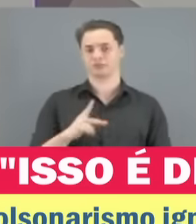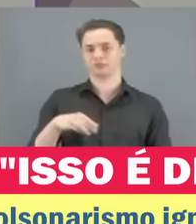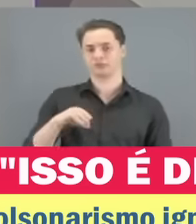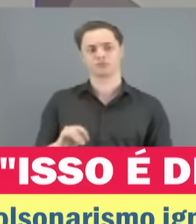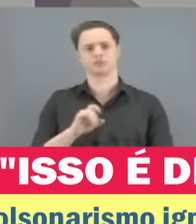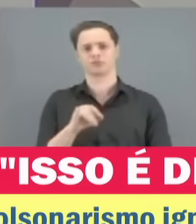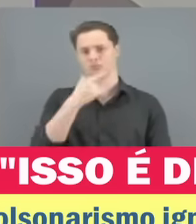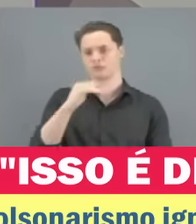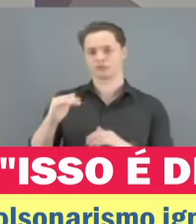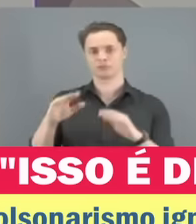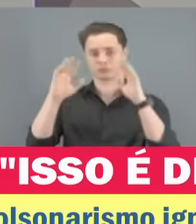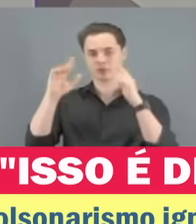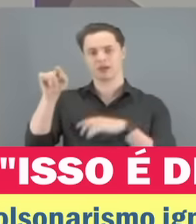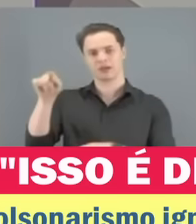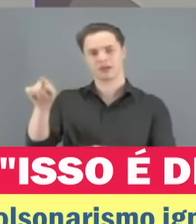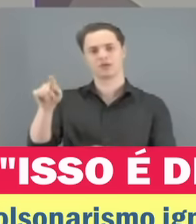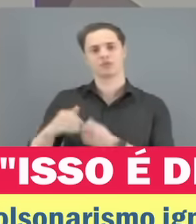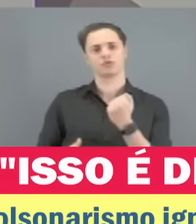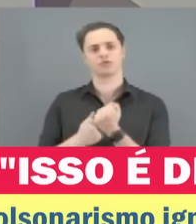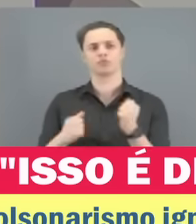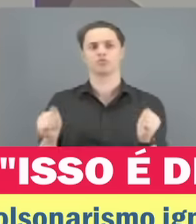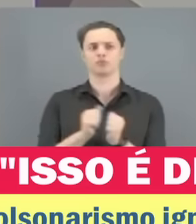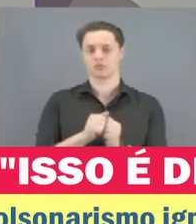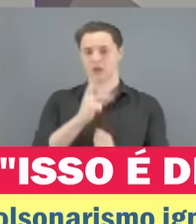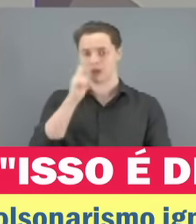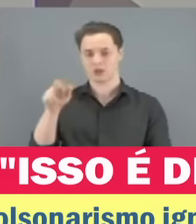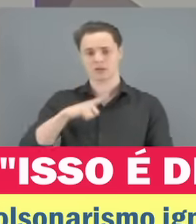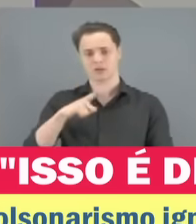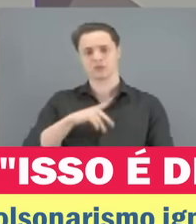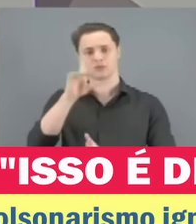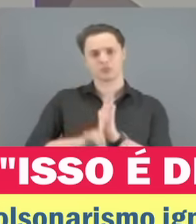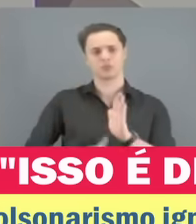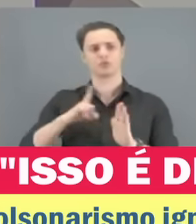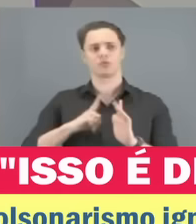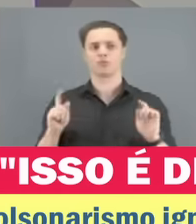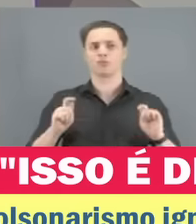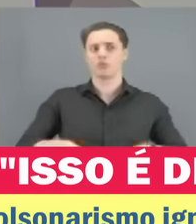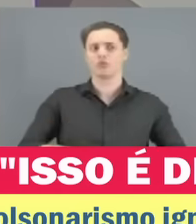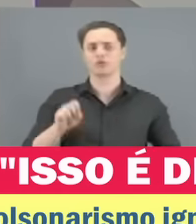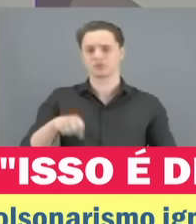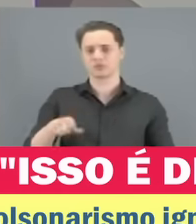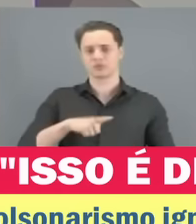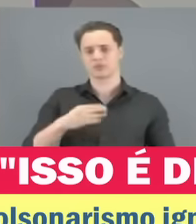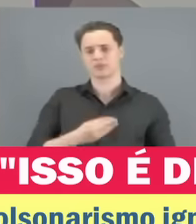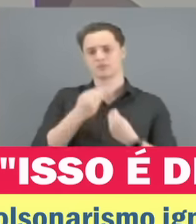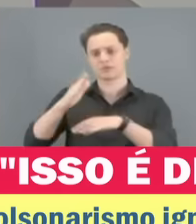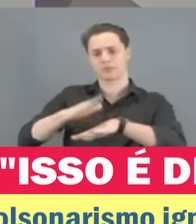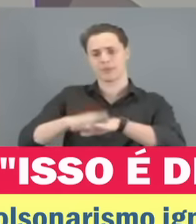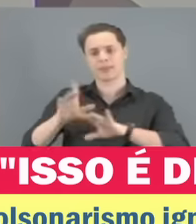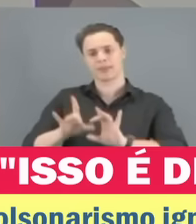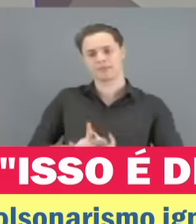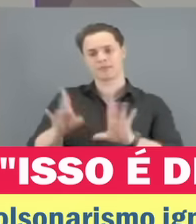Se o ministro do Supremo Tribunal Federal, ele se acha com o direito, com o poder de dar uma liminar, autorizando